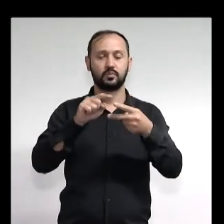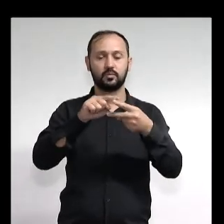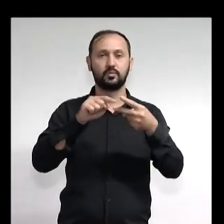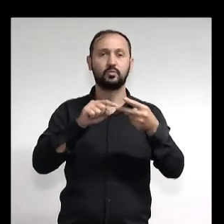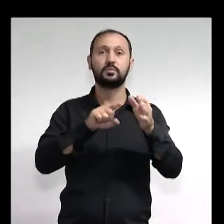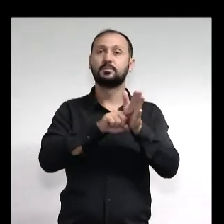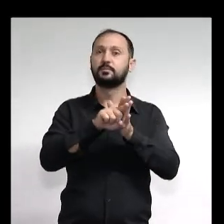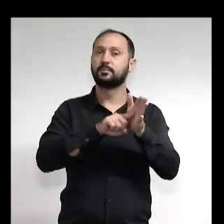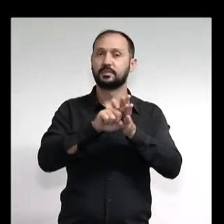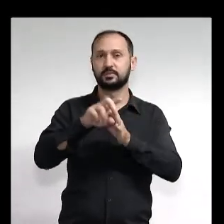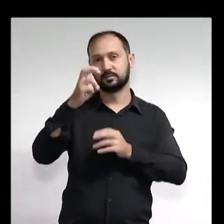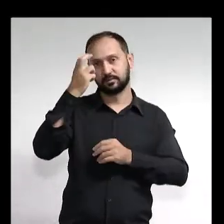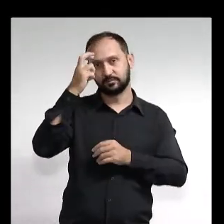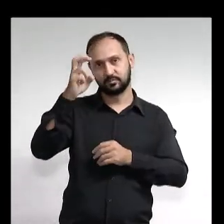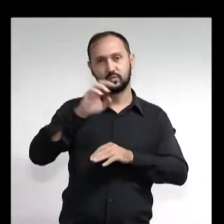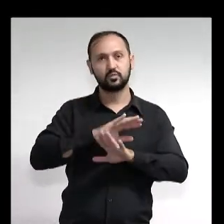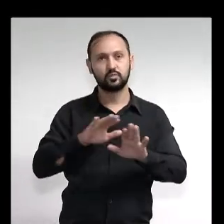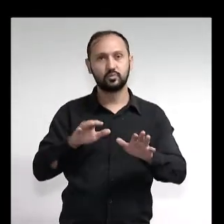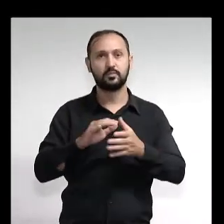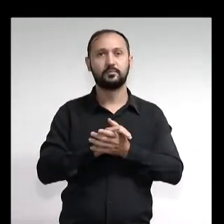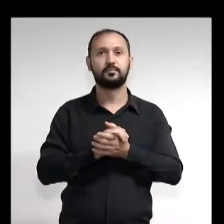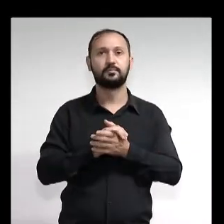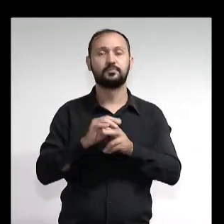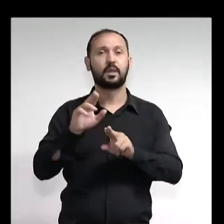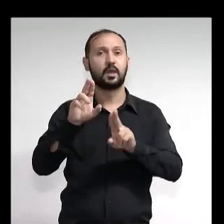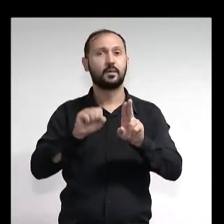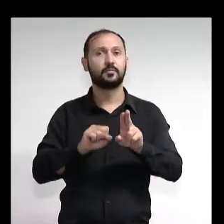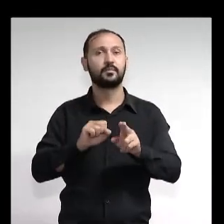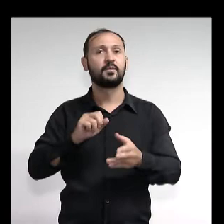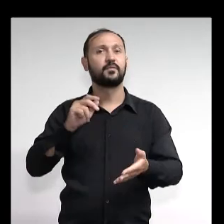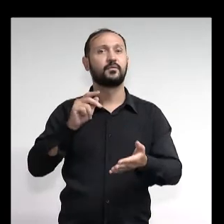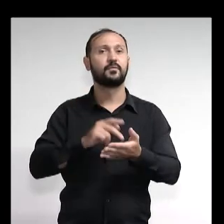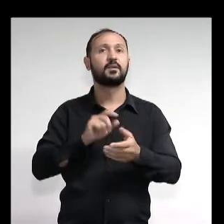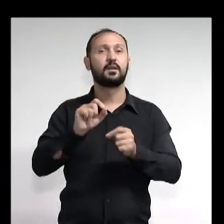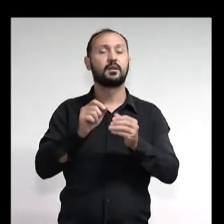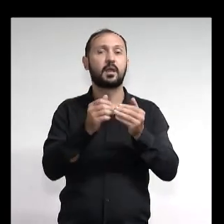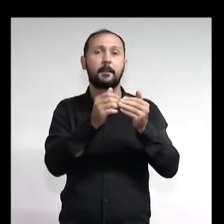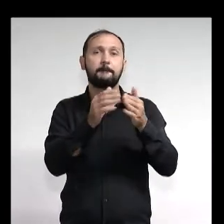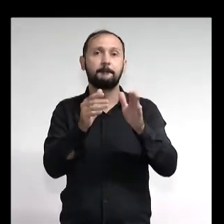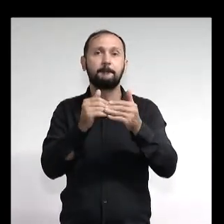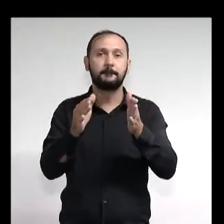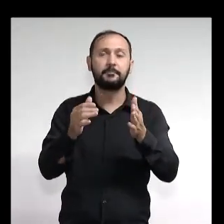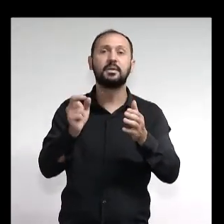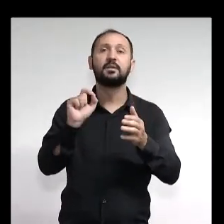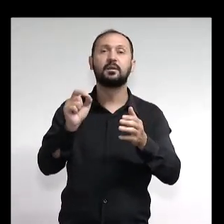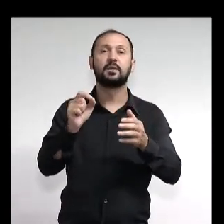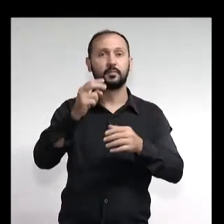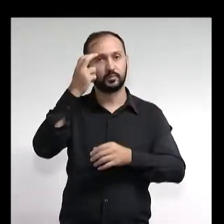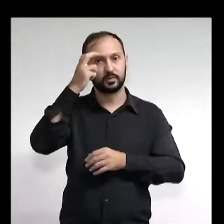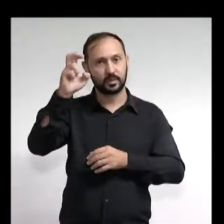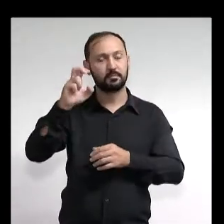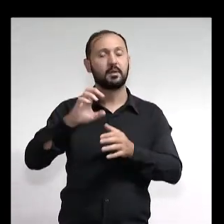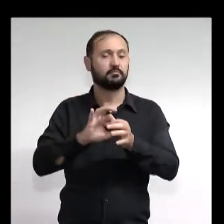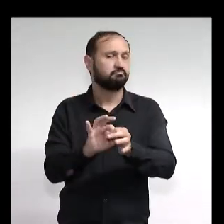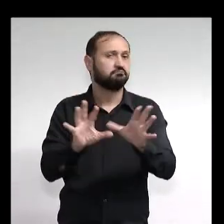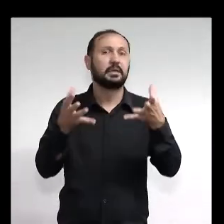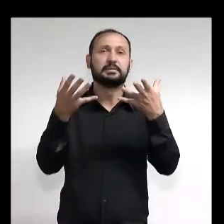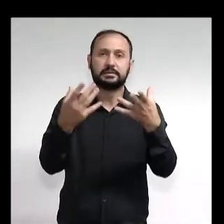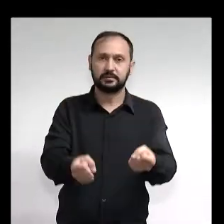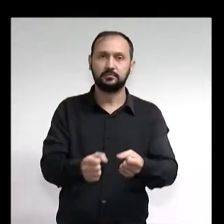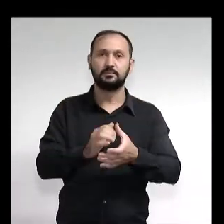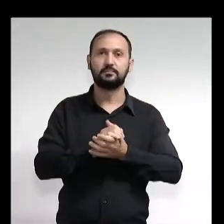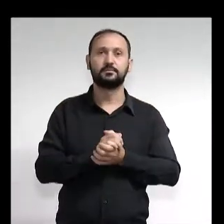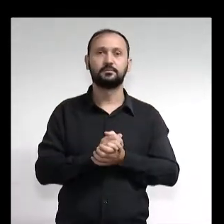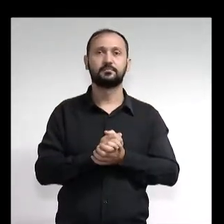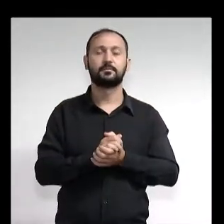que na Universidade Federal nós temos 2 pesquisas na área de altas habilidades. E na UEMS ela está sendo mesmo, abrindo bastante